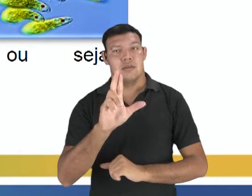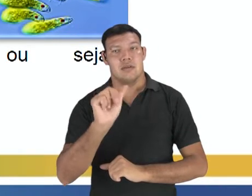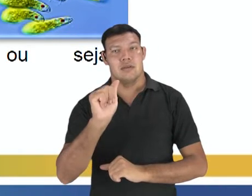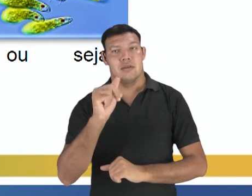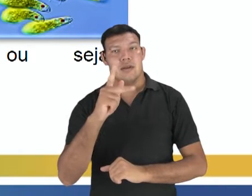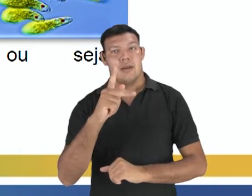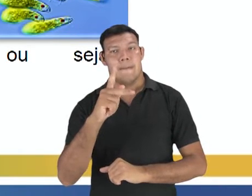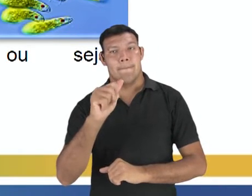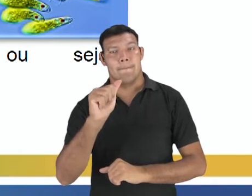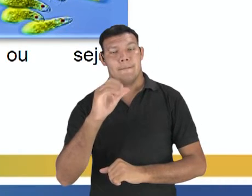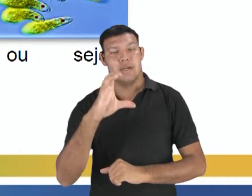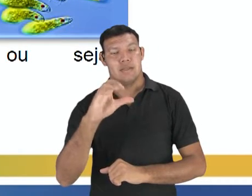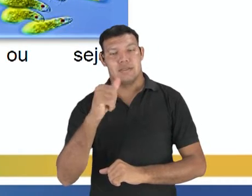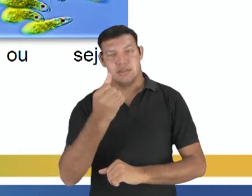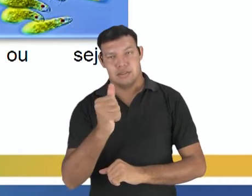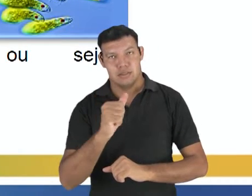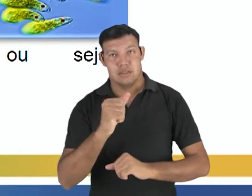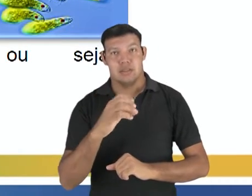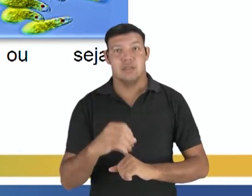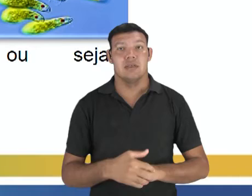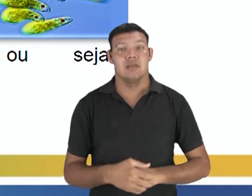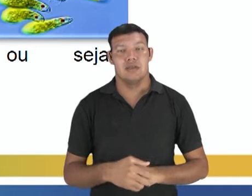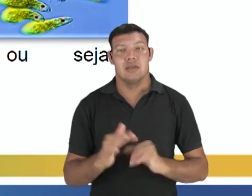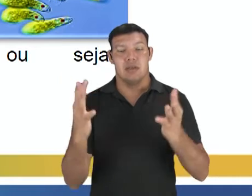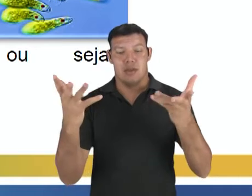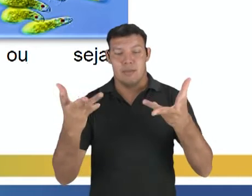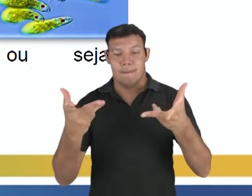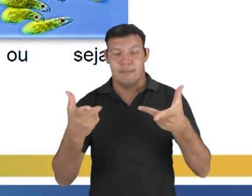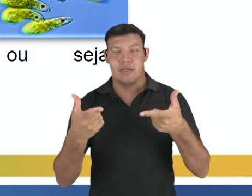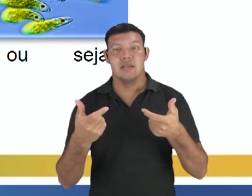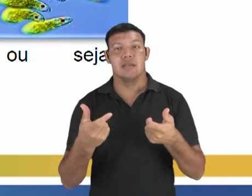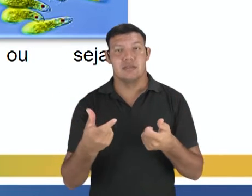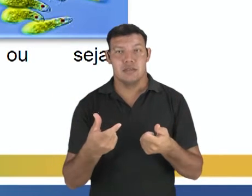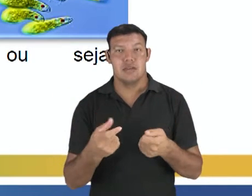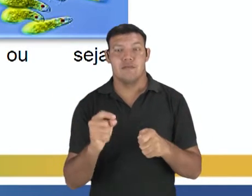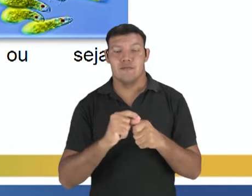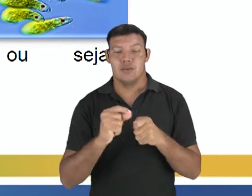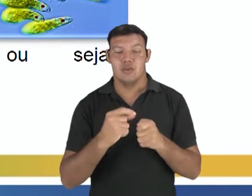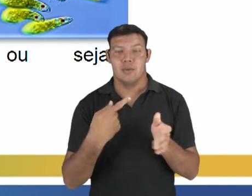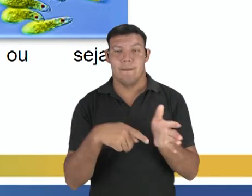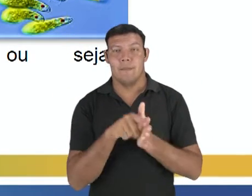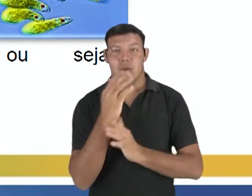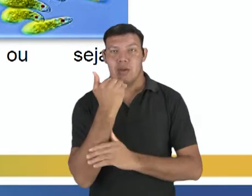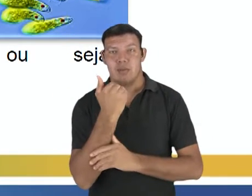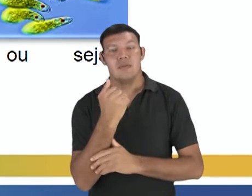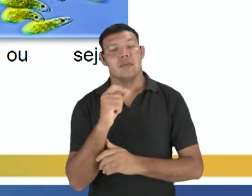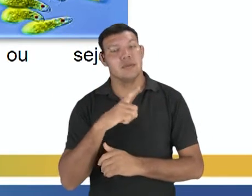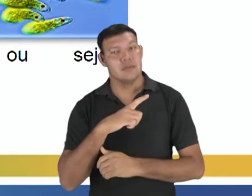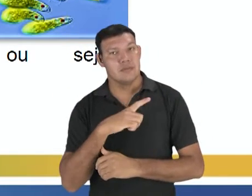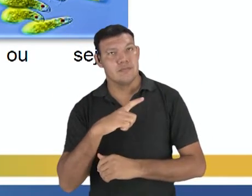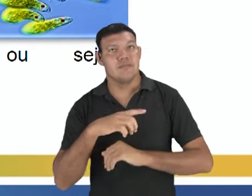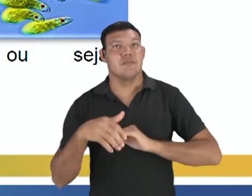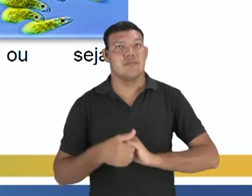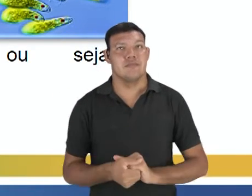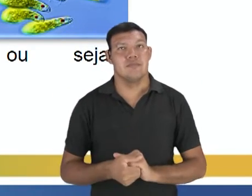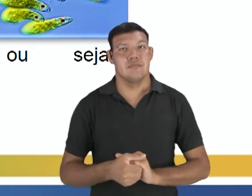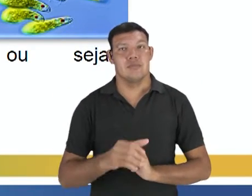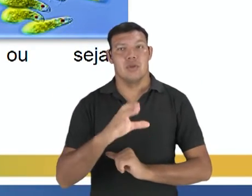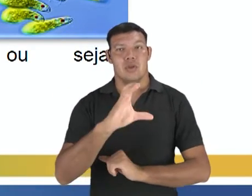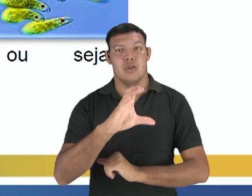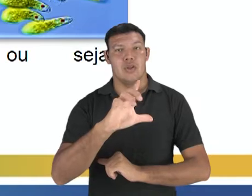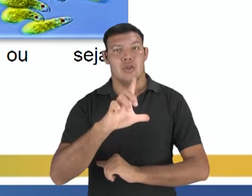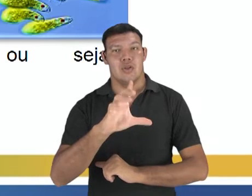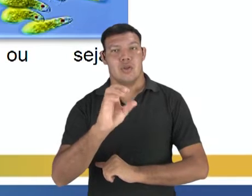têm a capacidade de produzir seu próprio alimento, são autótrofos. Em relação às clorófitas, as